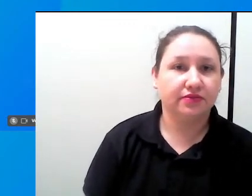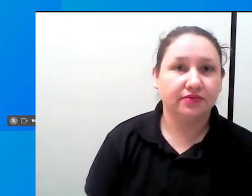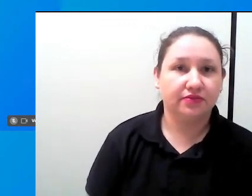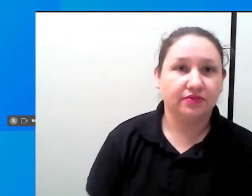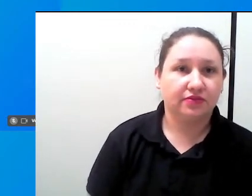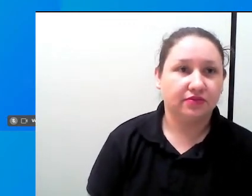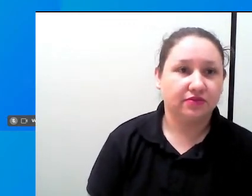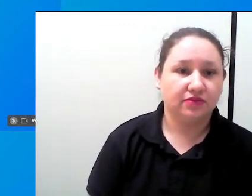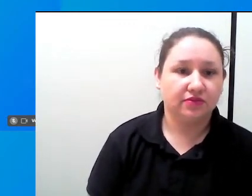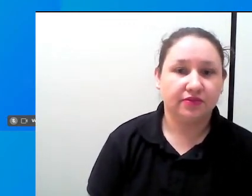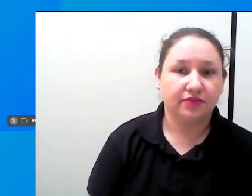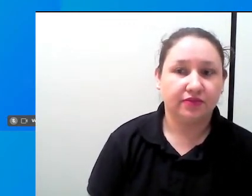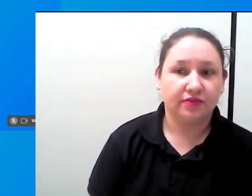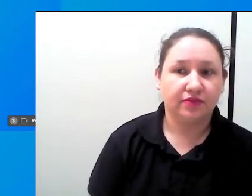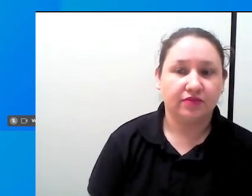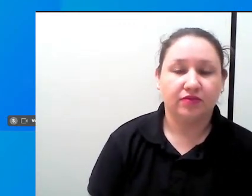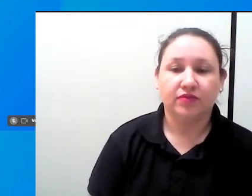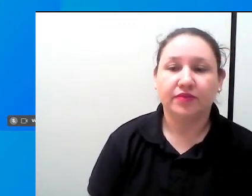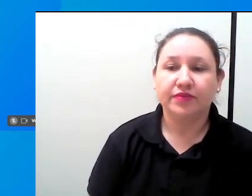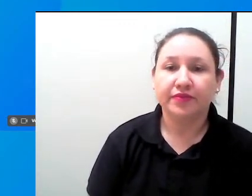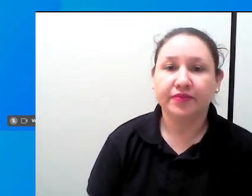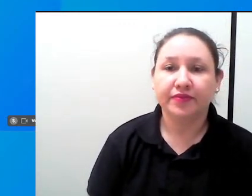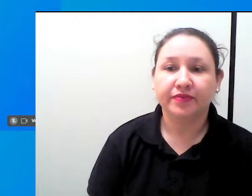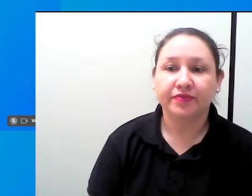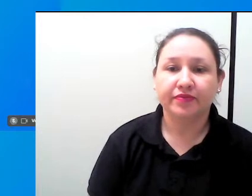Só me dá um sinal se já me ouvem.